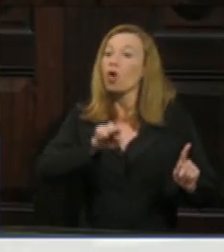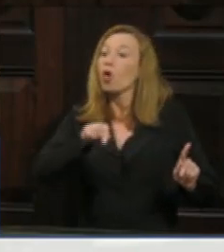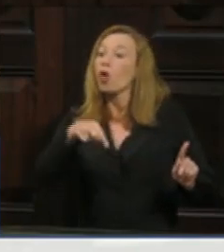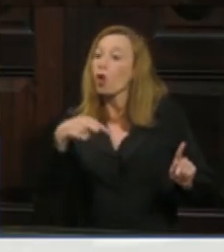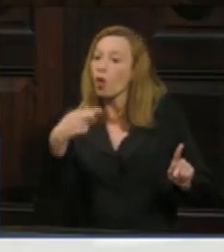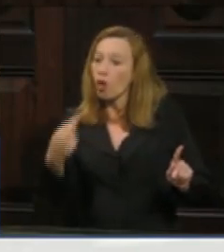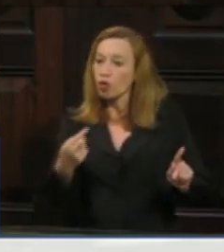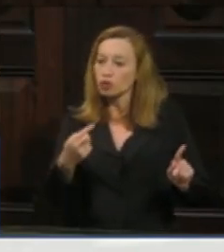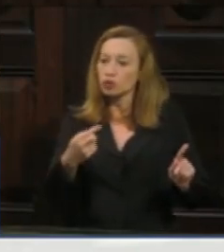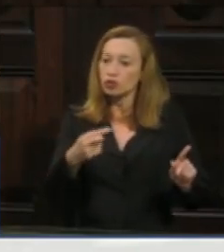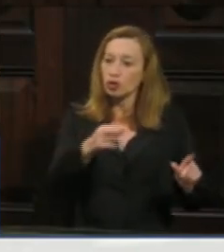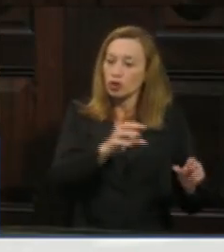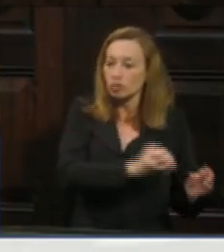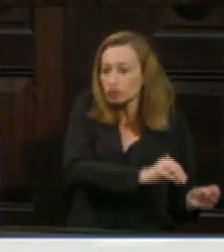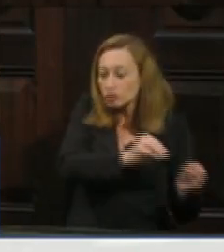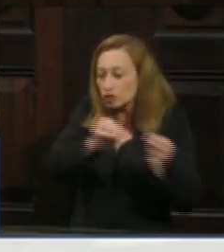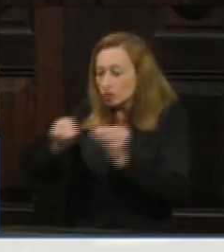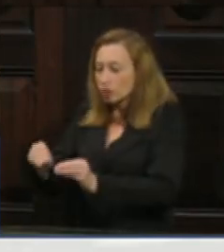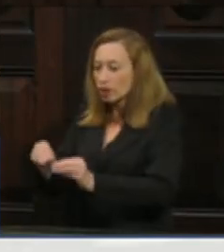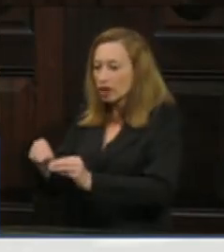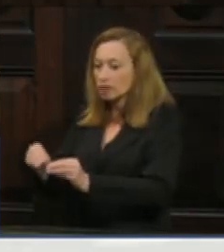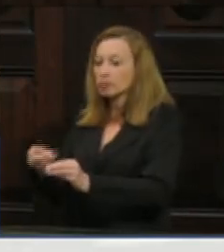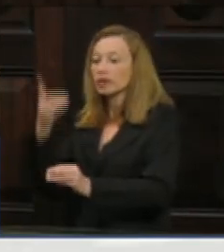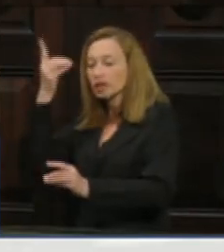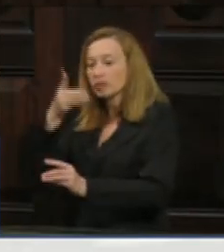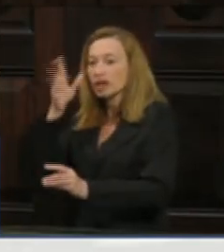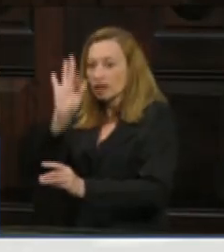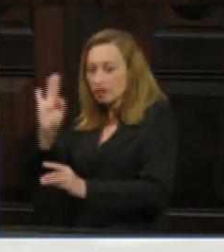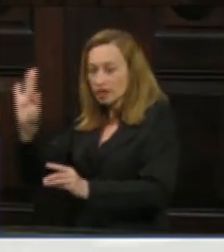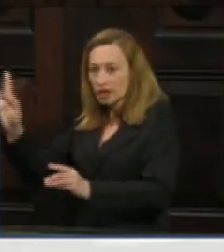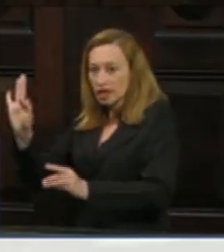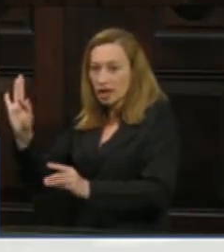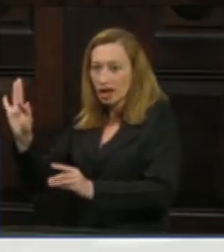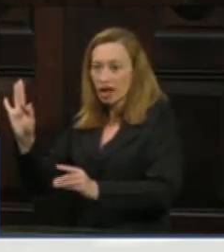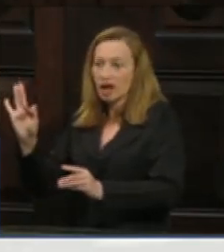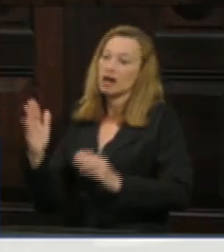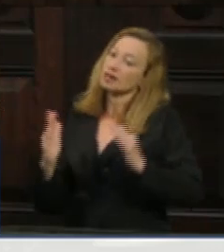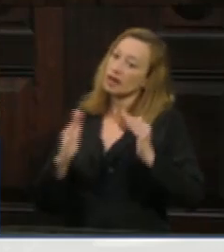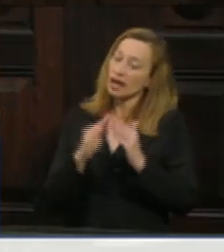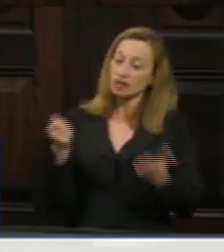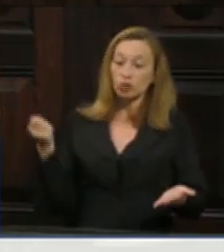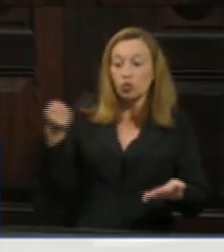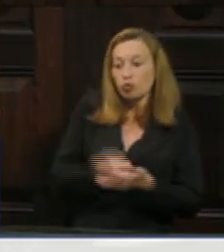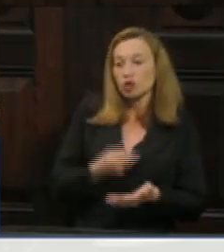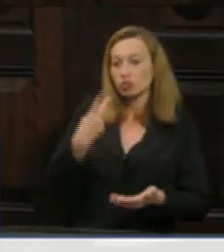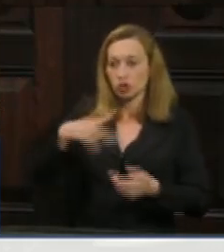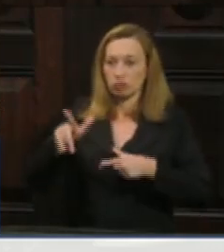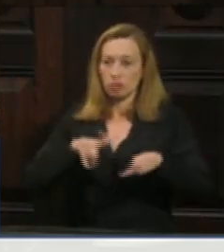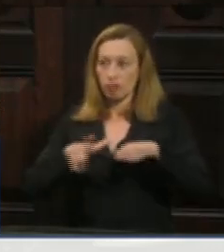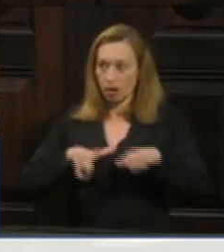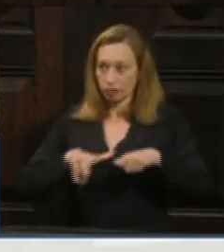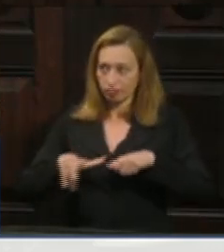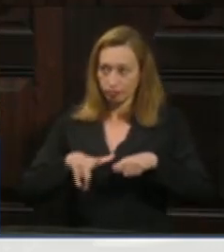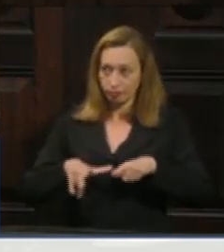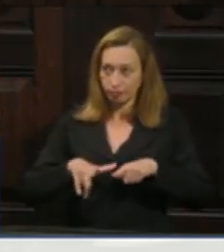É que os boatos são muito